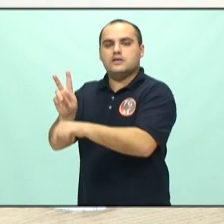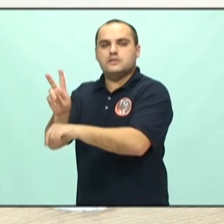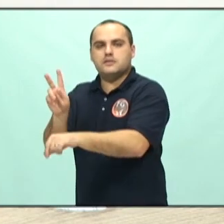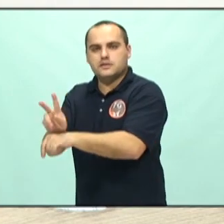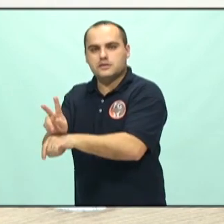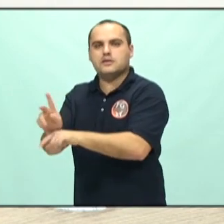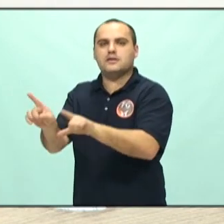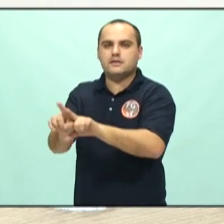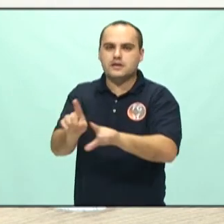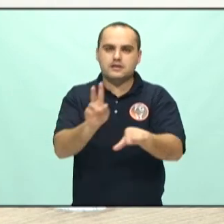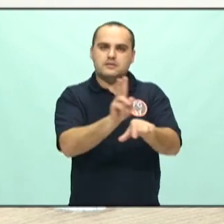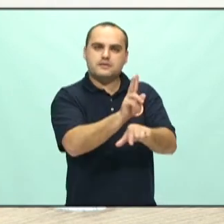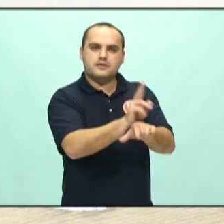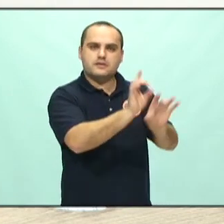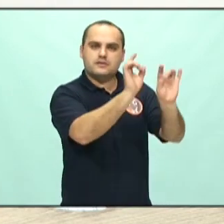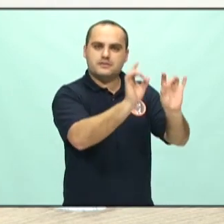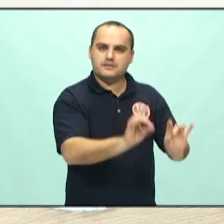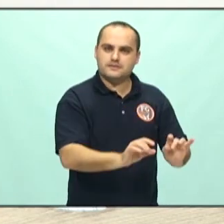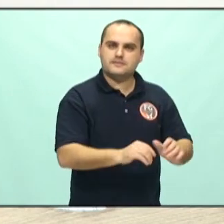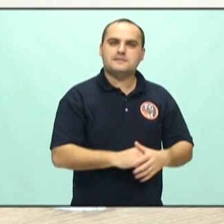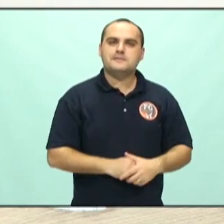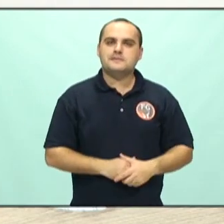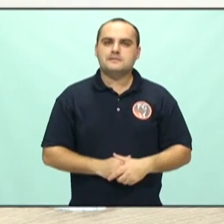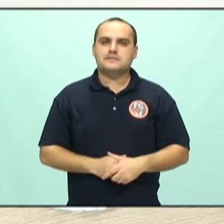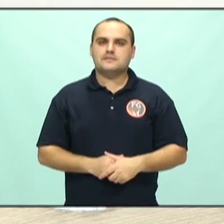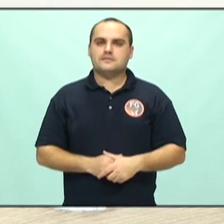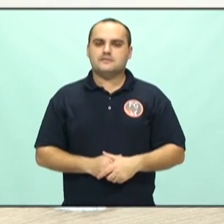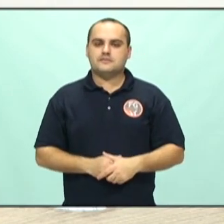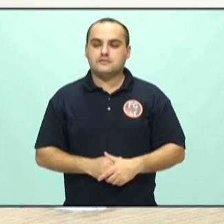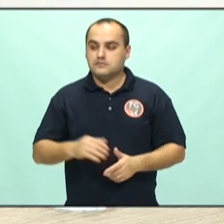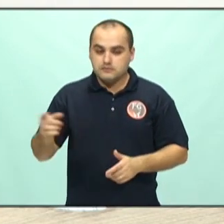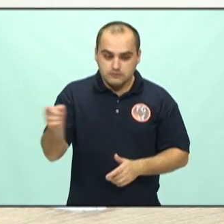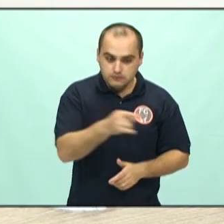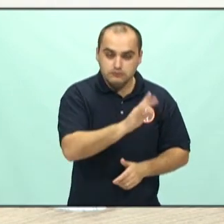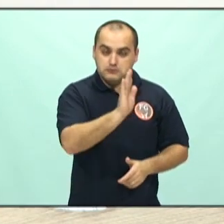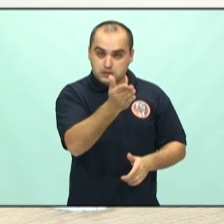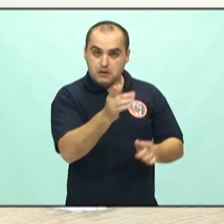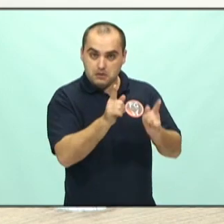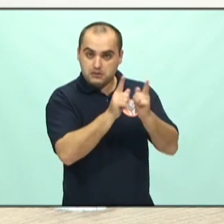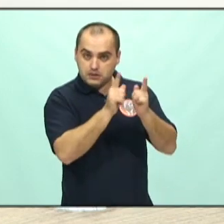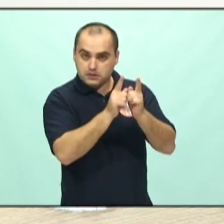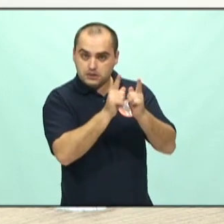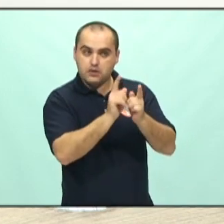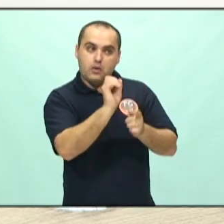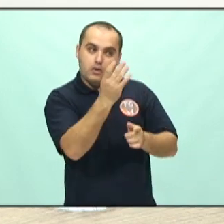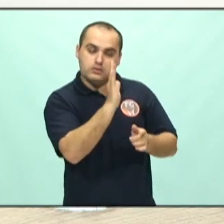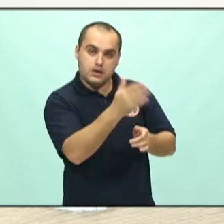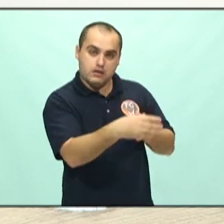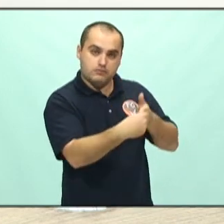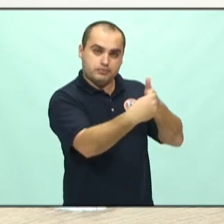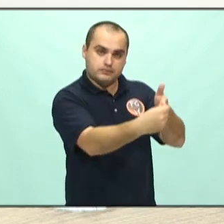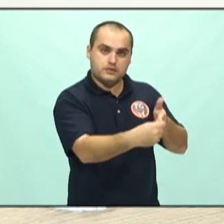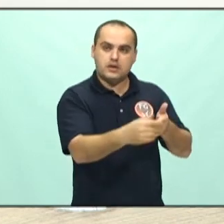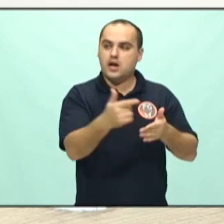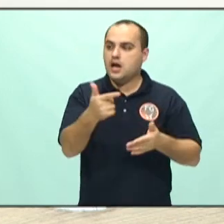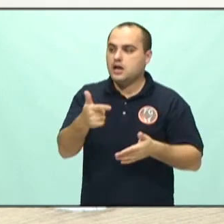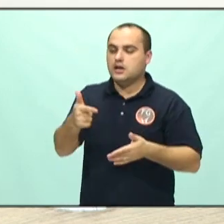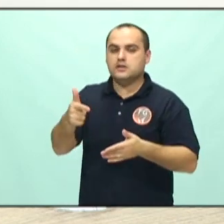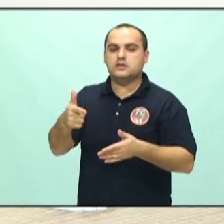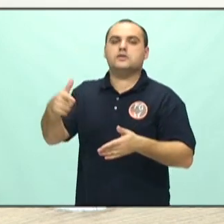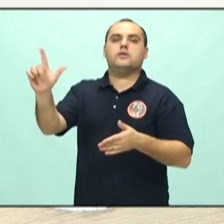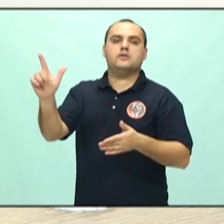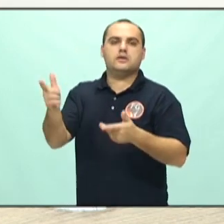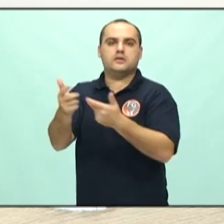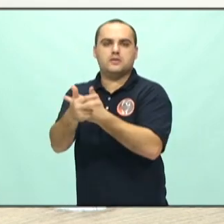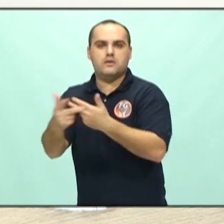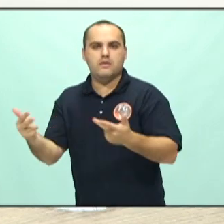de apoio em educação especial. Essas situações já foram atendidas, né? Ou já foram encaminhadas. As demais, outras